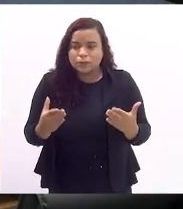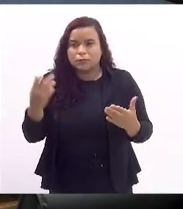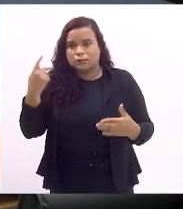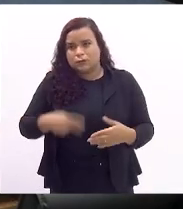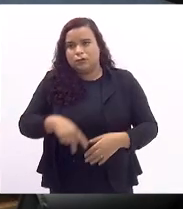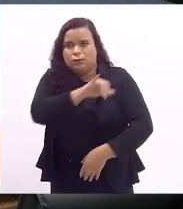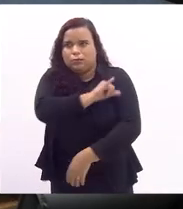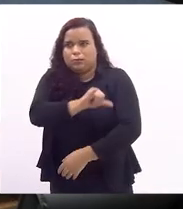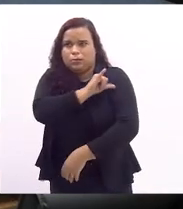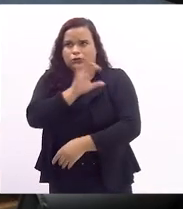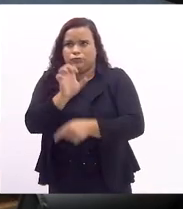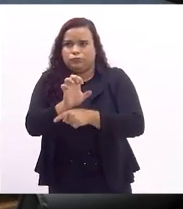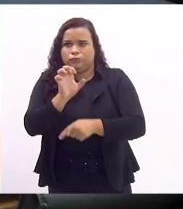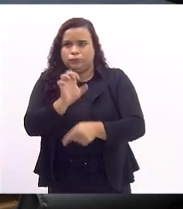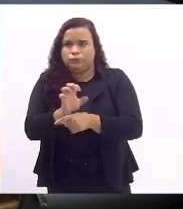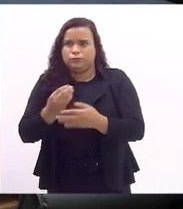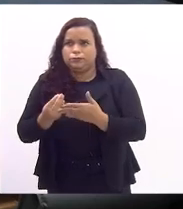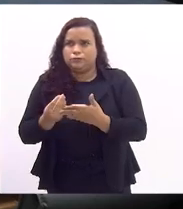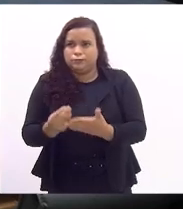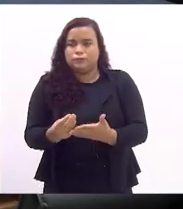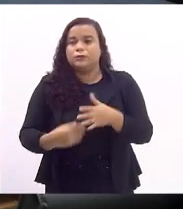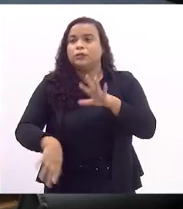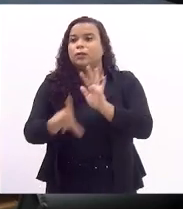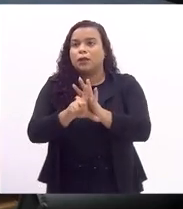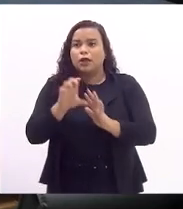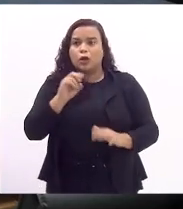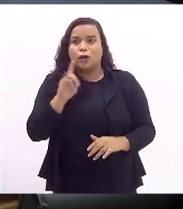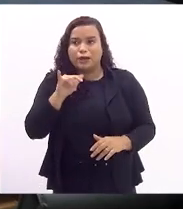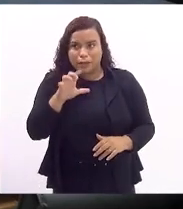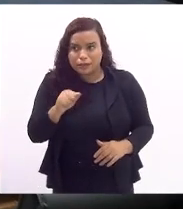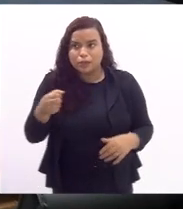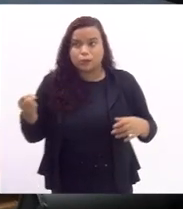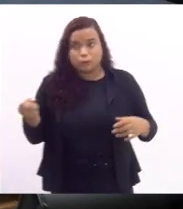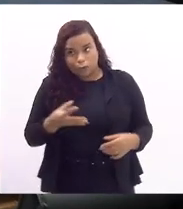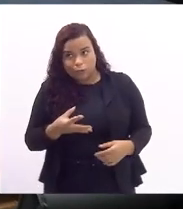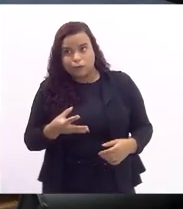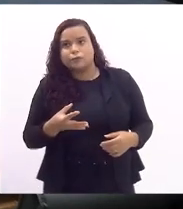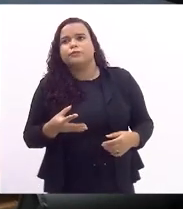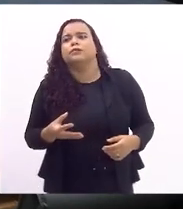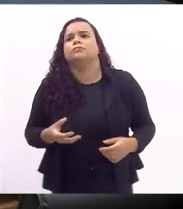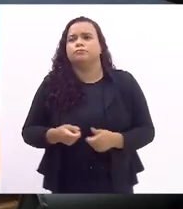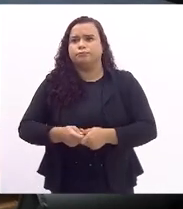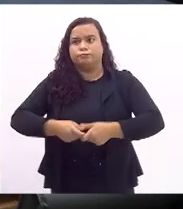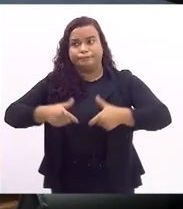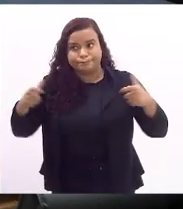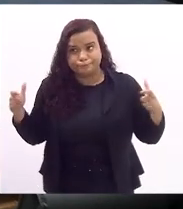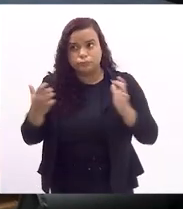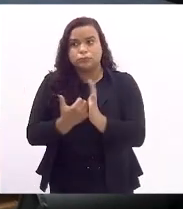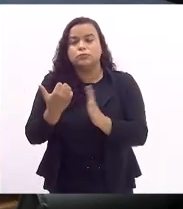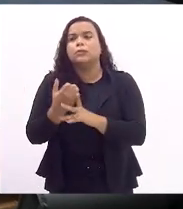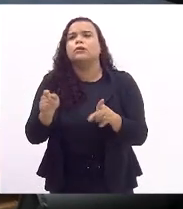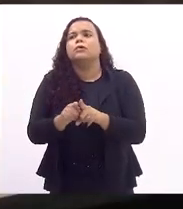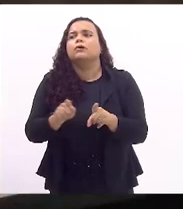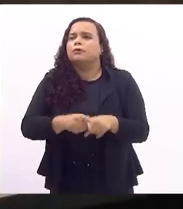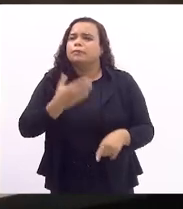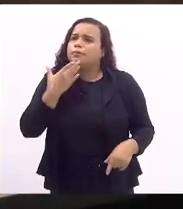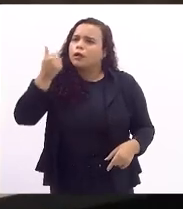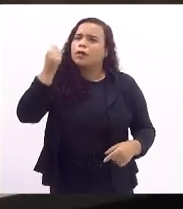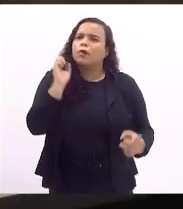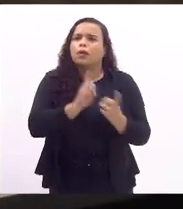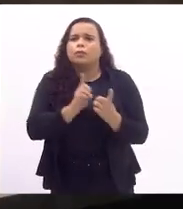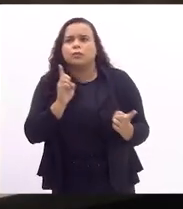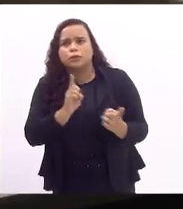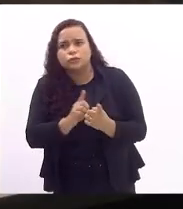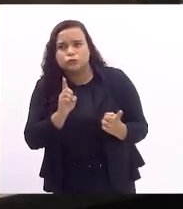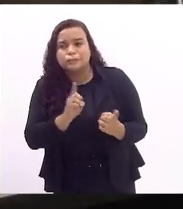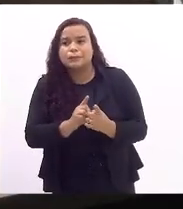Rio de Janeiro o estado do Rio de Janeiro uma lei orgânica moderna que ampliasse ainda mais e melhorar seu atendimento